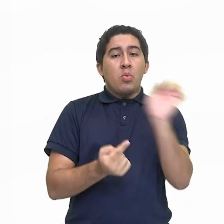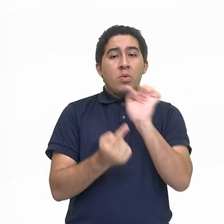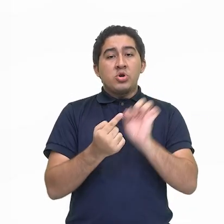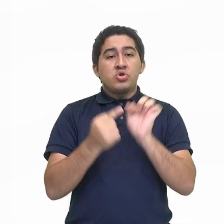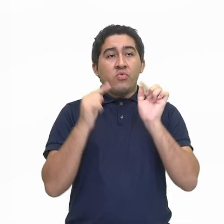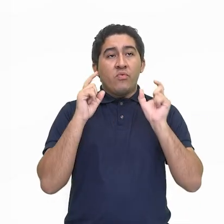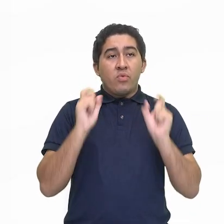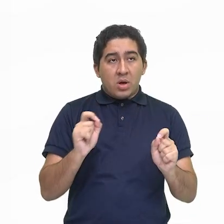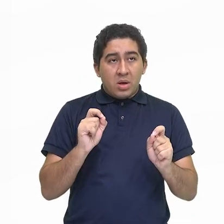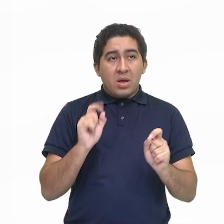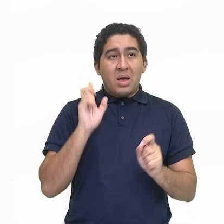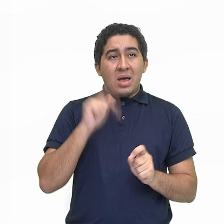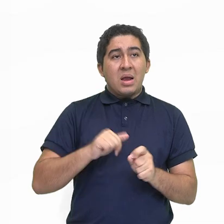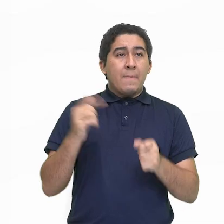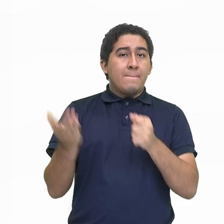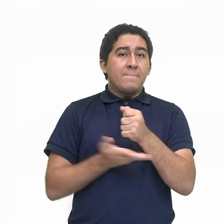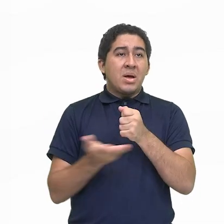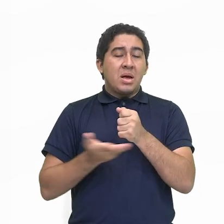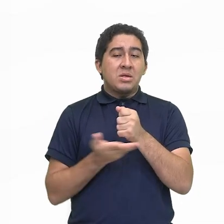objetivo de, basicamente,